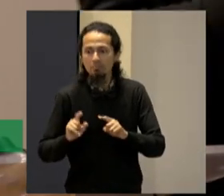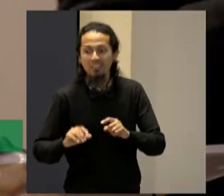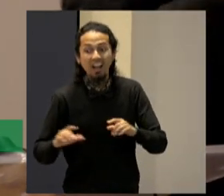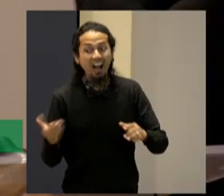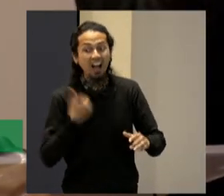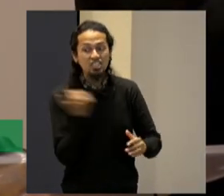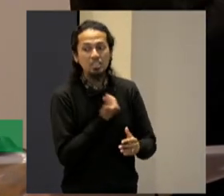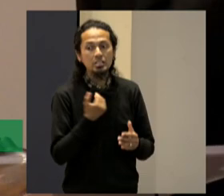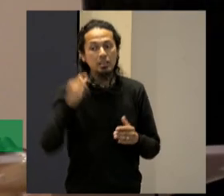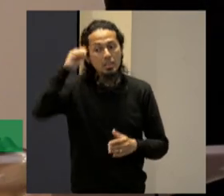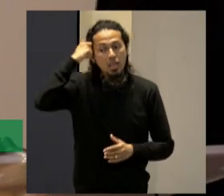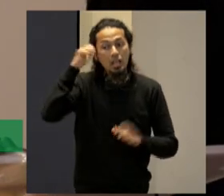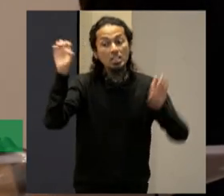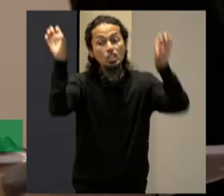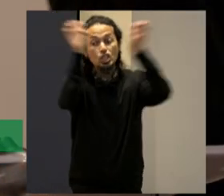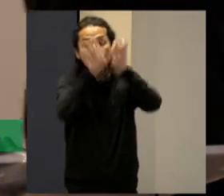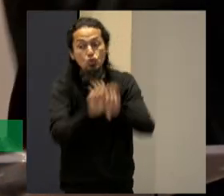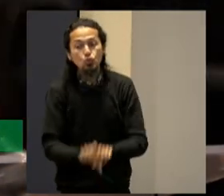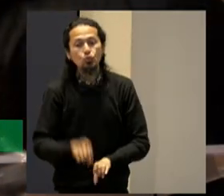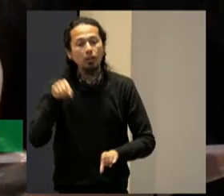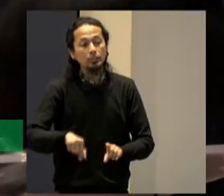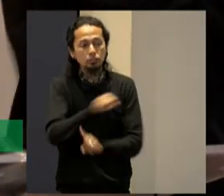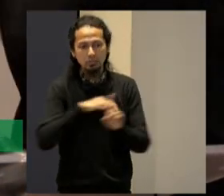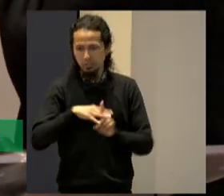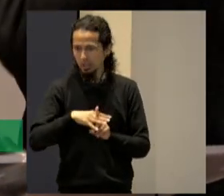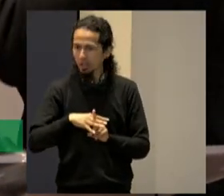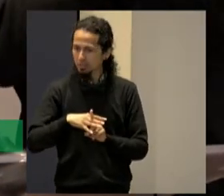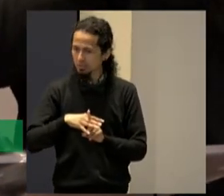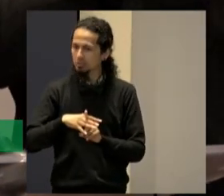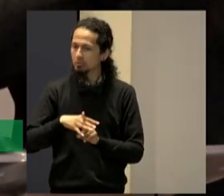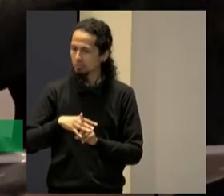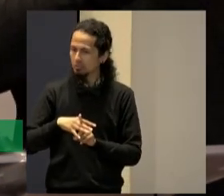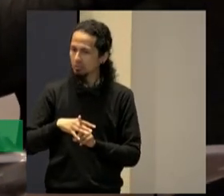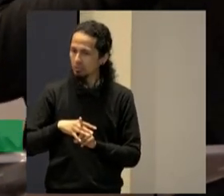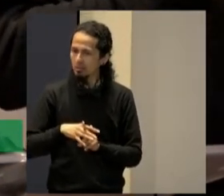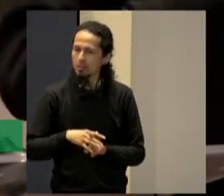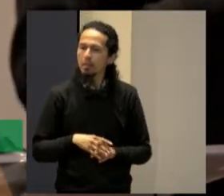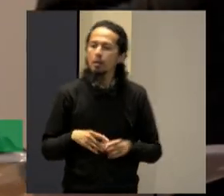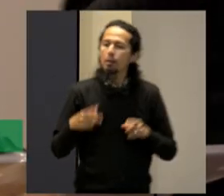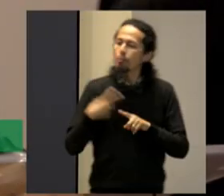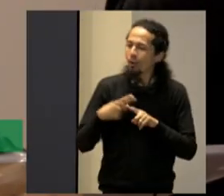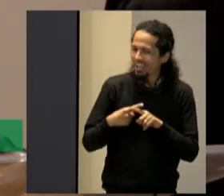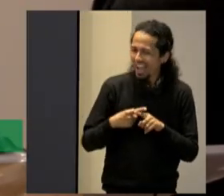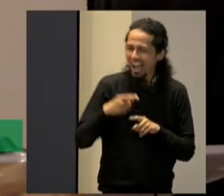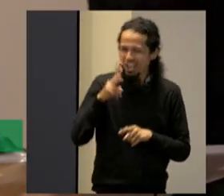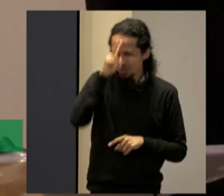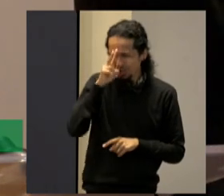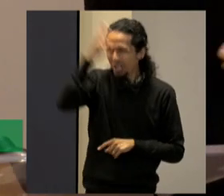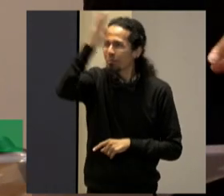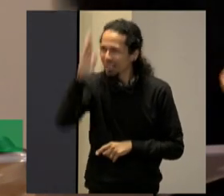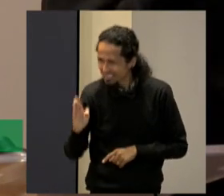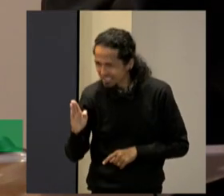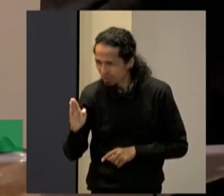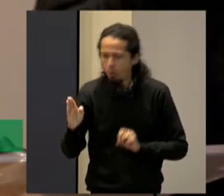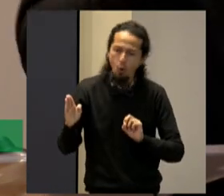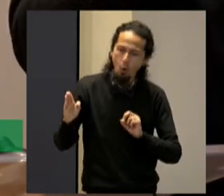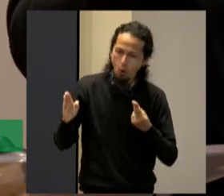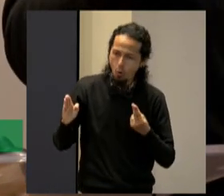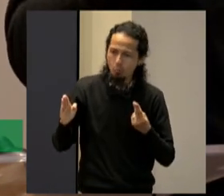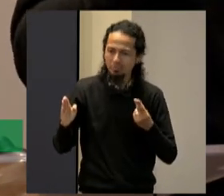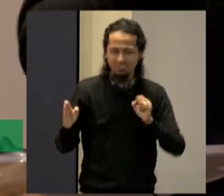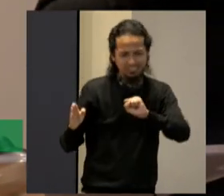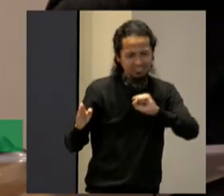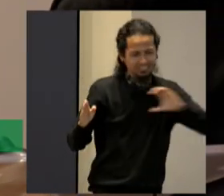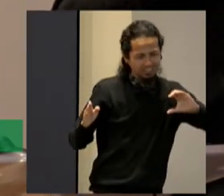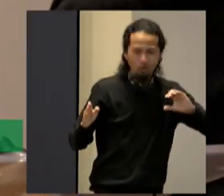há como se contar a história do Brasil, de Santa Catarina e de Florianópolis, sem dizer do quanto